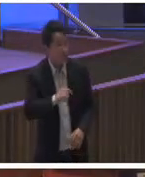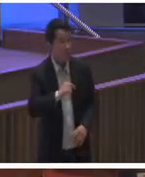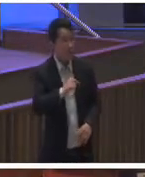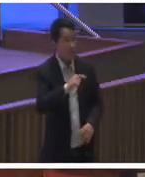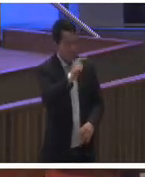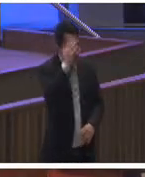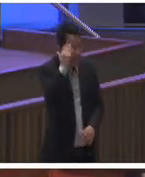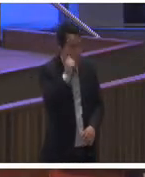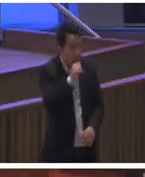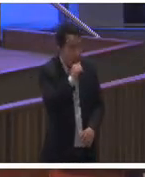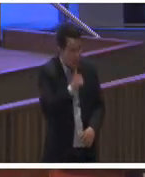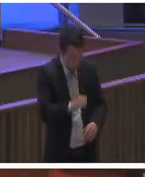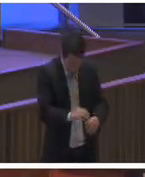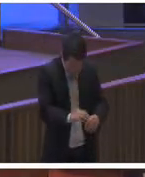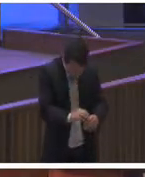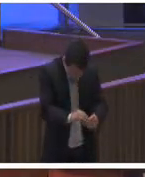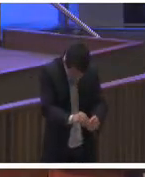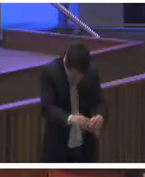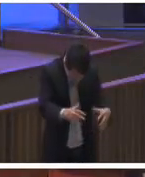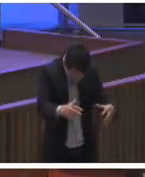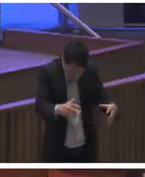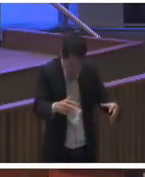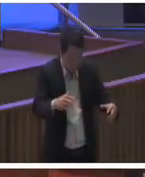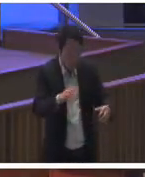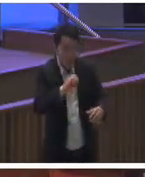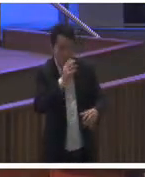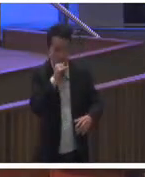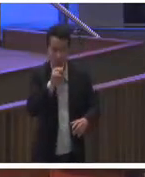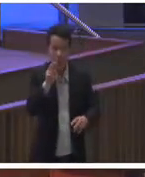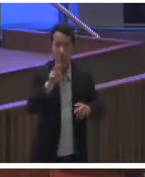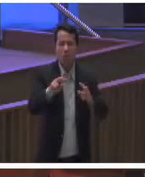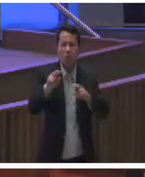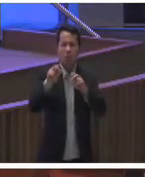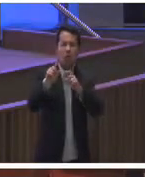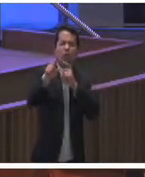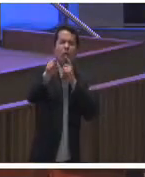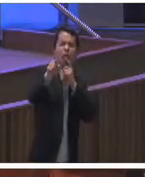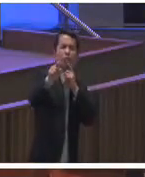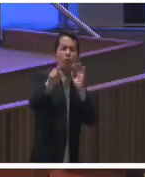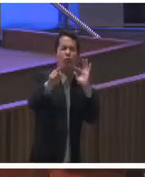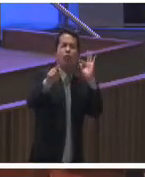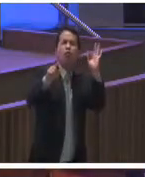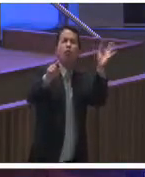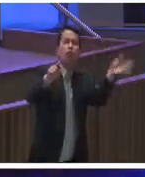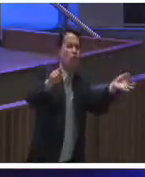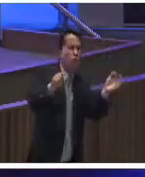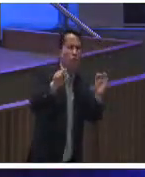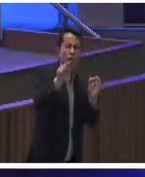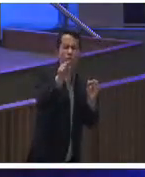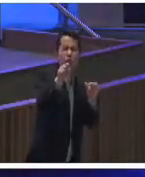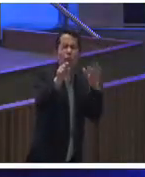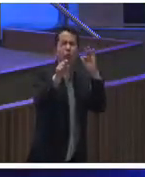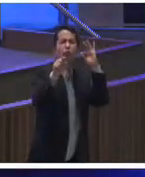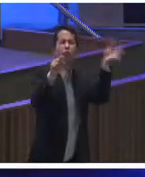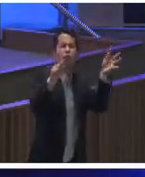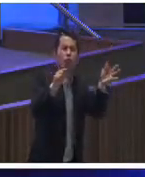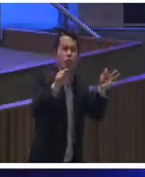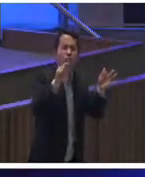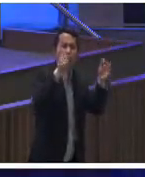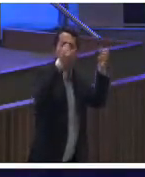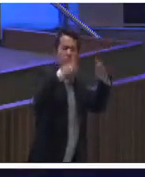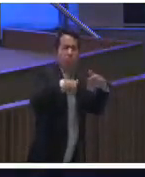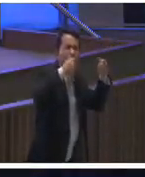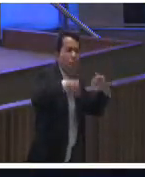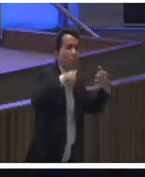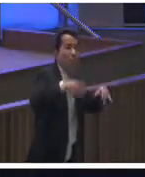pessoas pagavam para os senhores dela, para os donos dela, para ela adivinhar o futuro. E quando ela